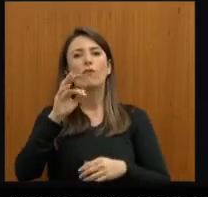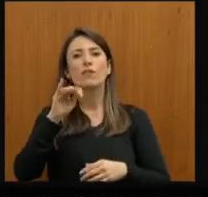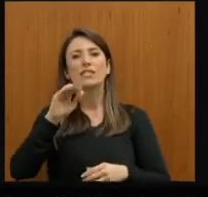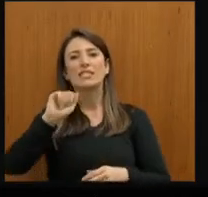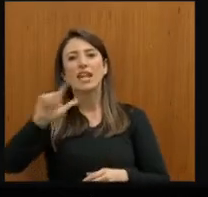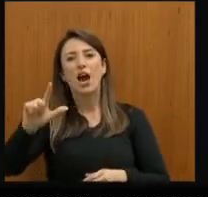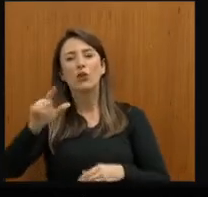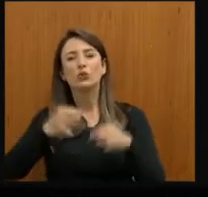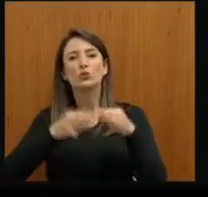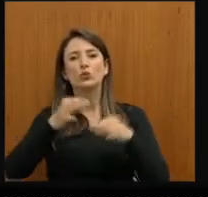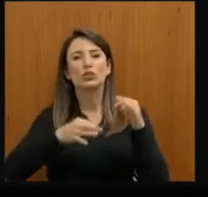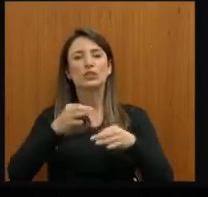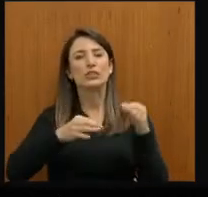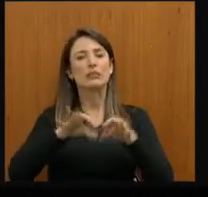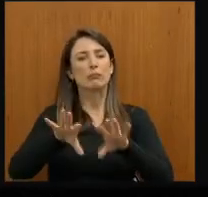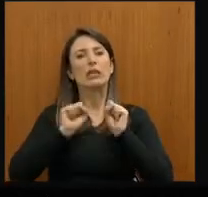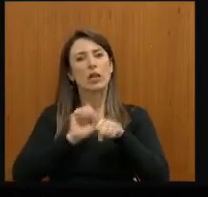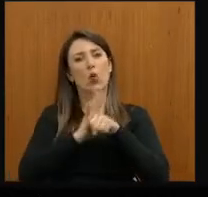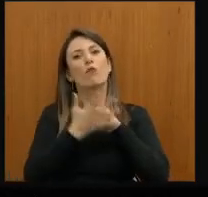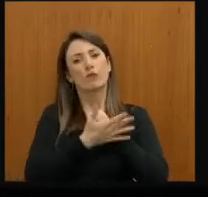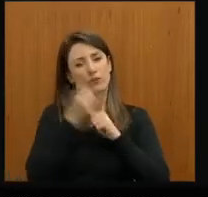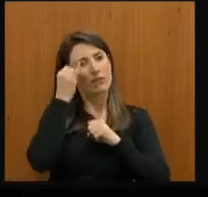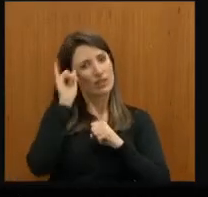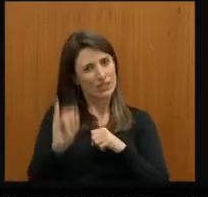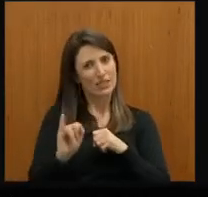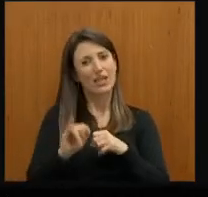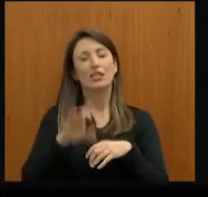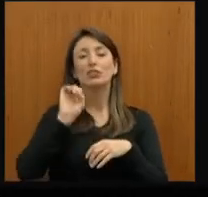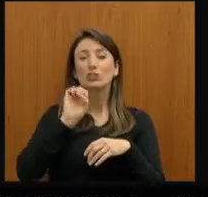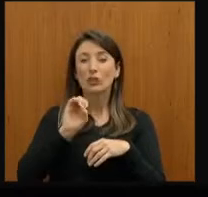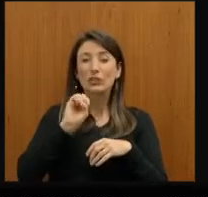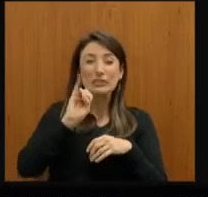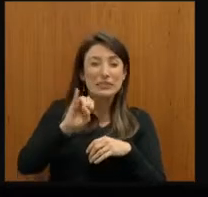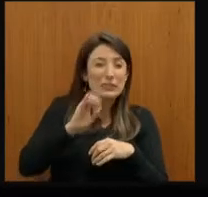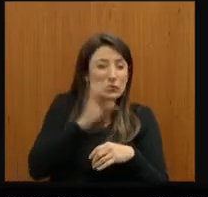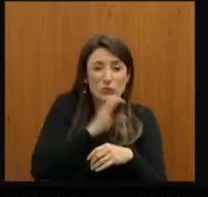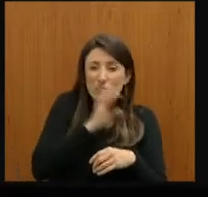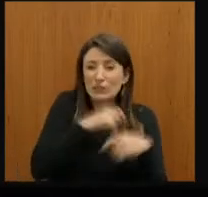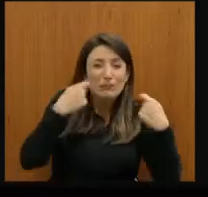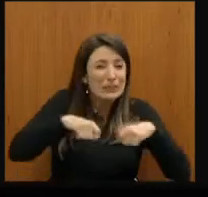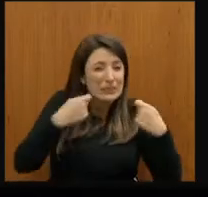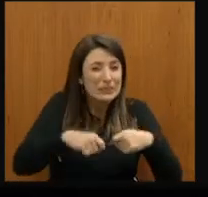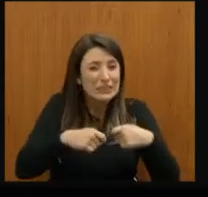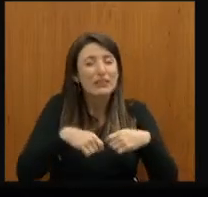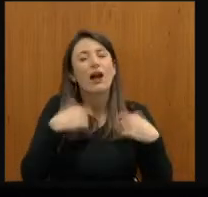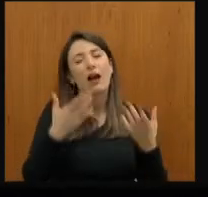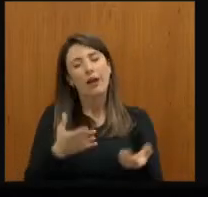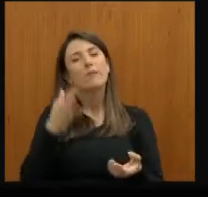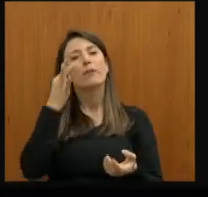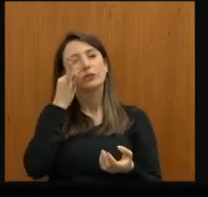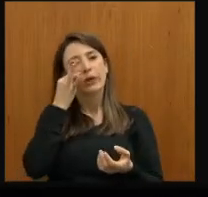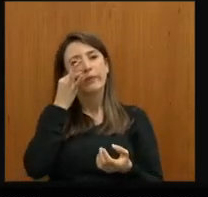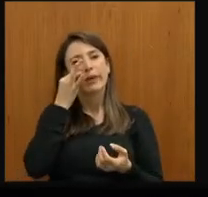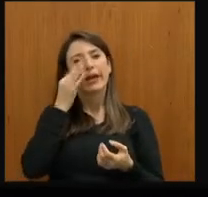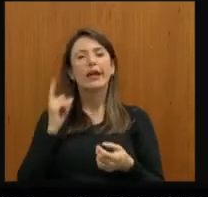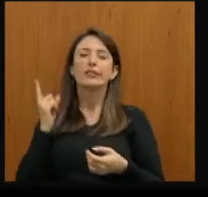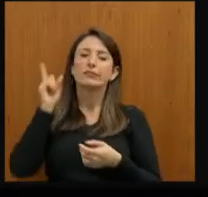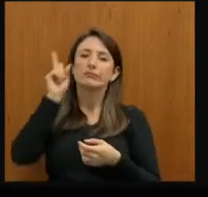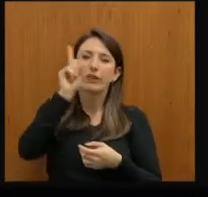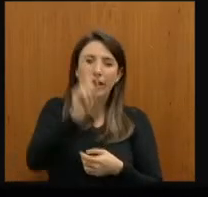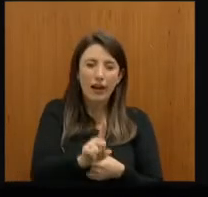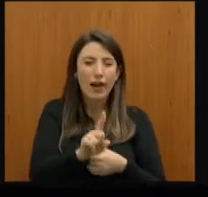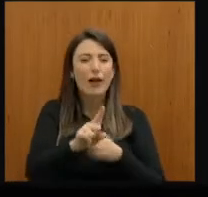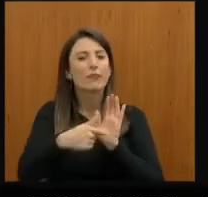só pode estritamente pessoal no caso de afastamento do Lar que realmente necessário de lá ir até o local